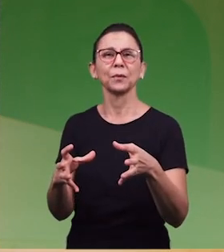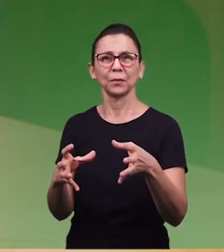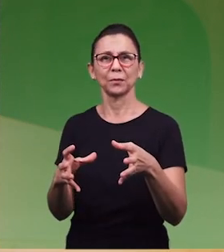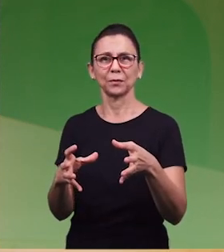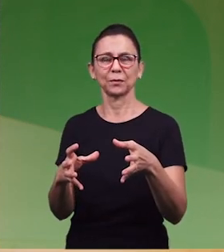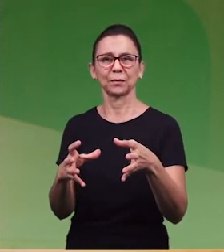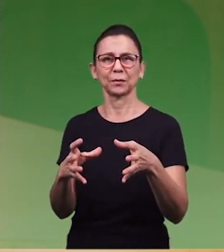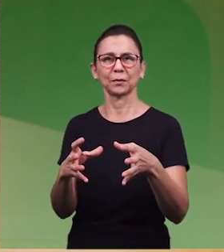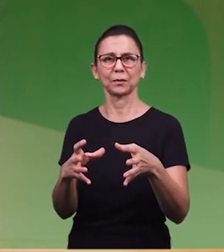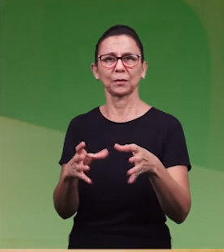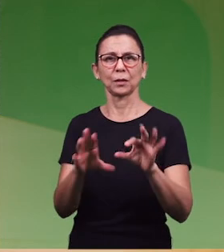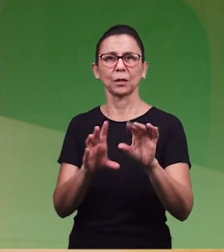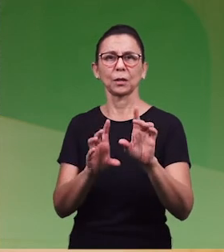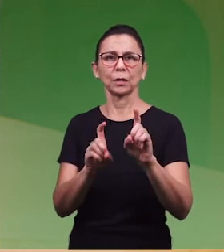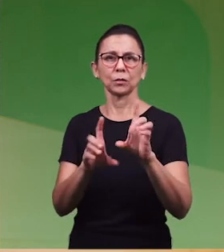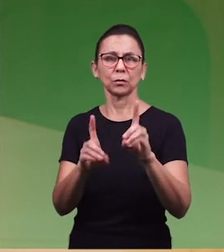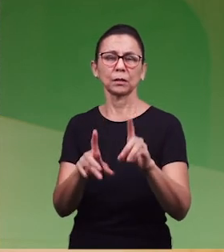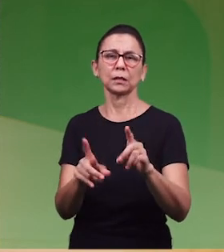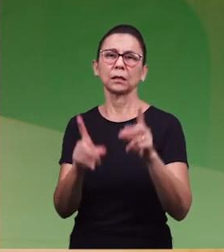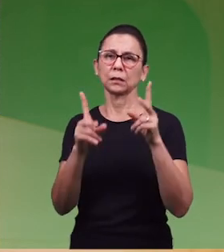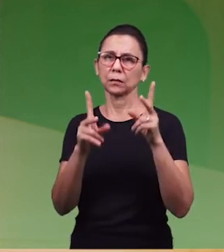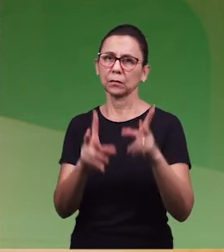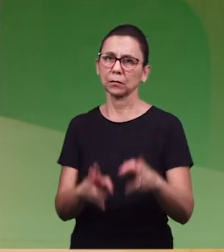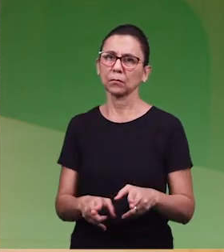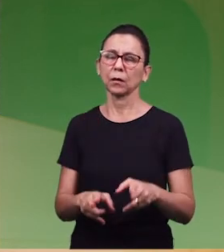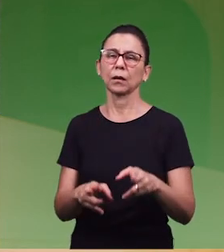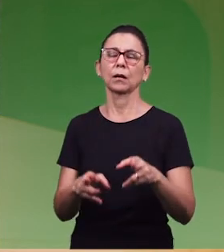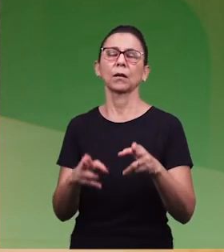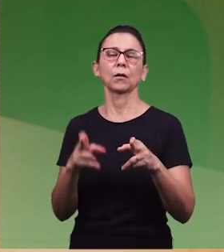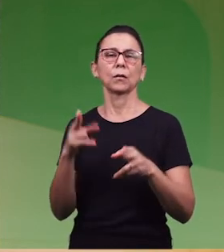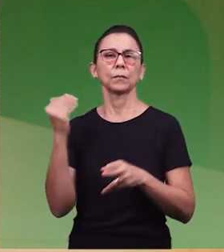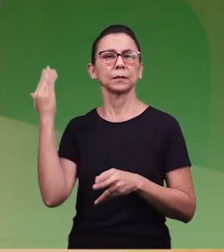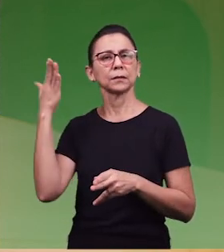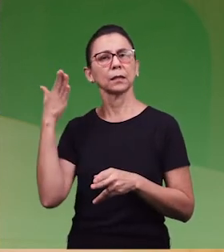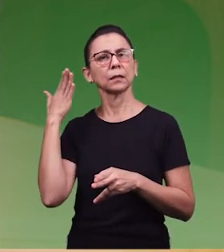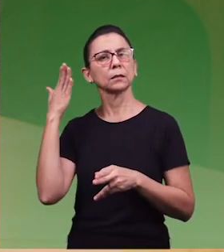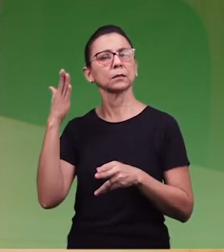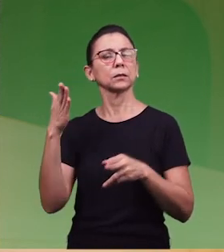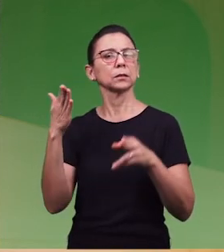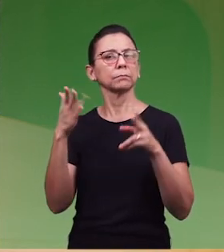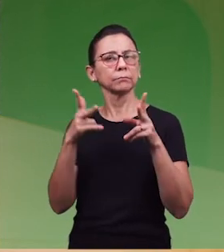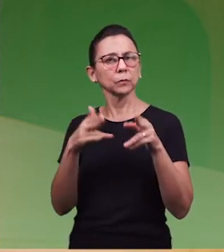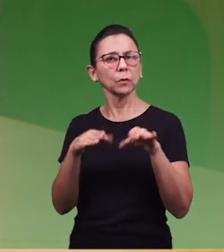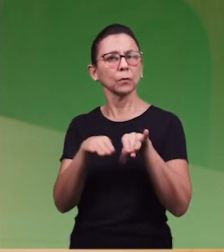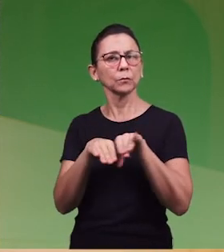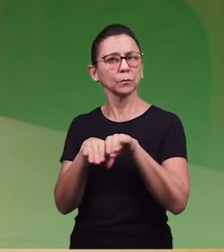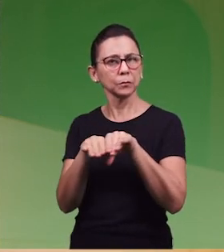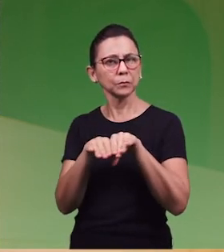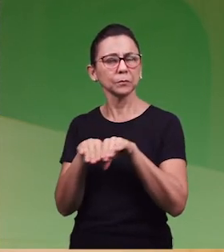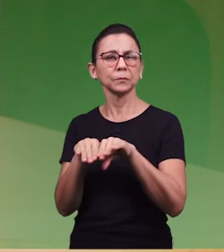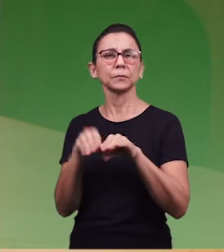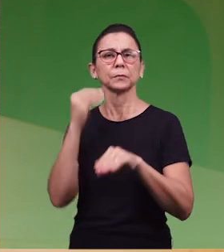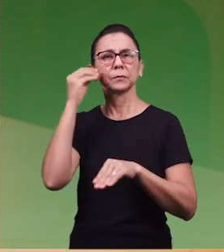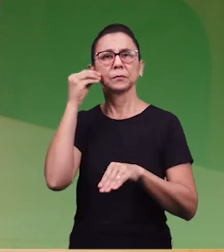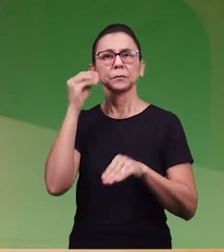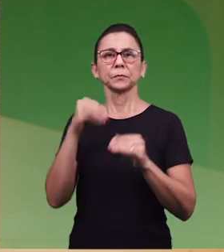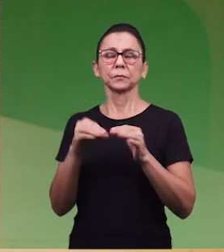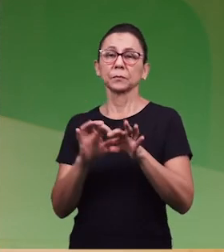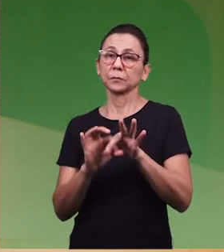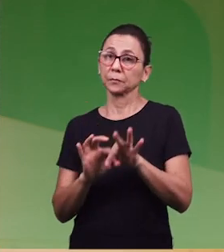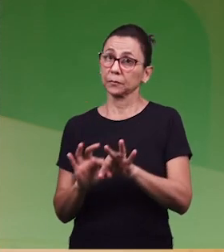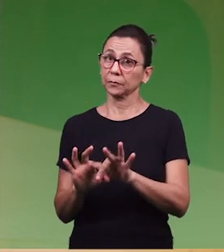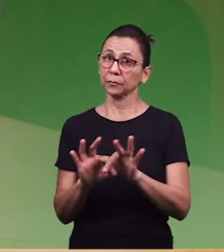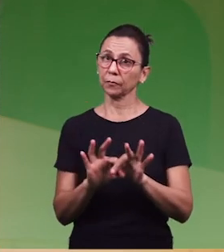doutrina, a mesma palavra, né? Então isso era a experiência da comunhão. O que eles tinham em